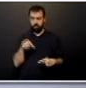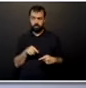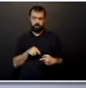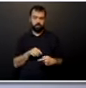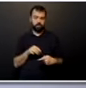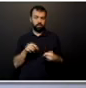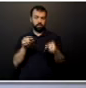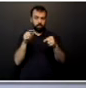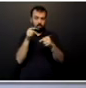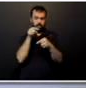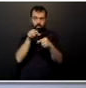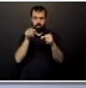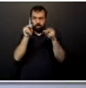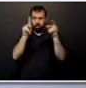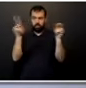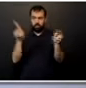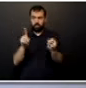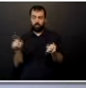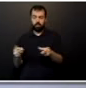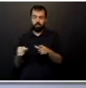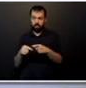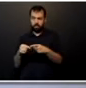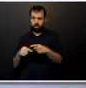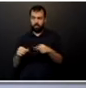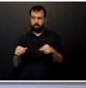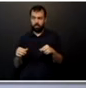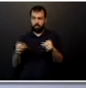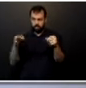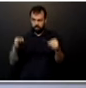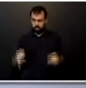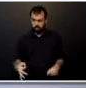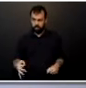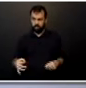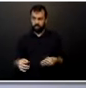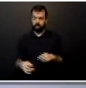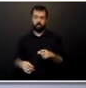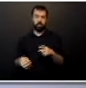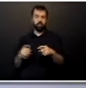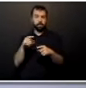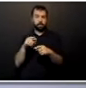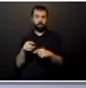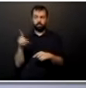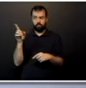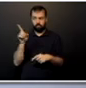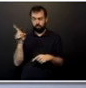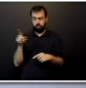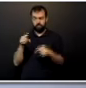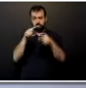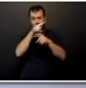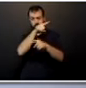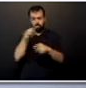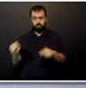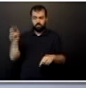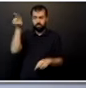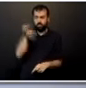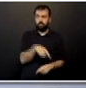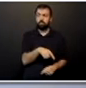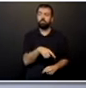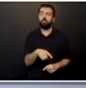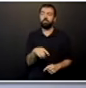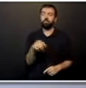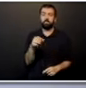embaixo eu coloco o real tô fazendo os cálculos eu terei 3,6